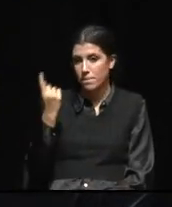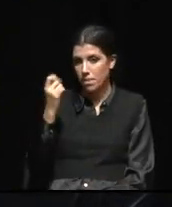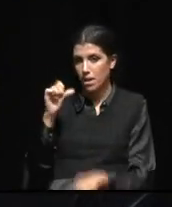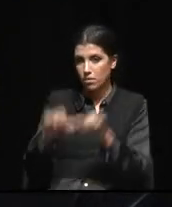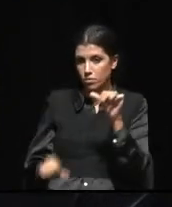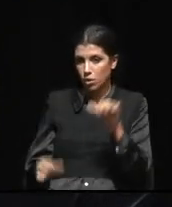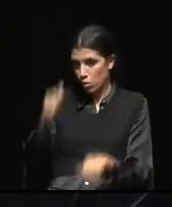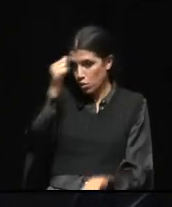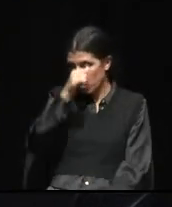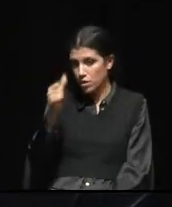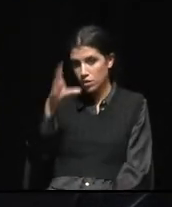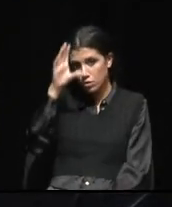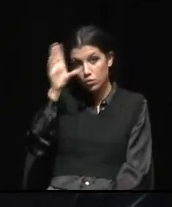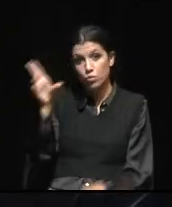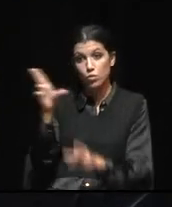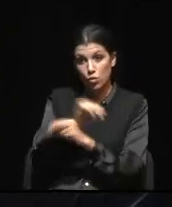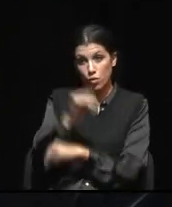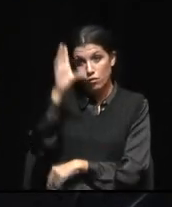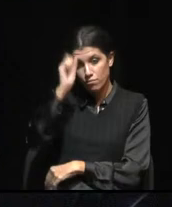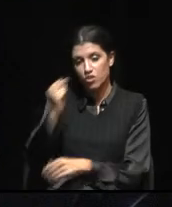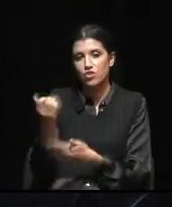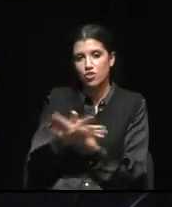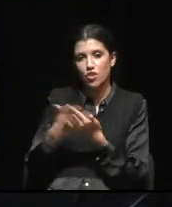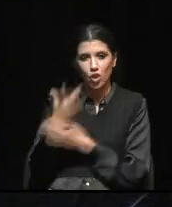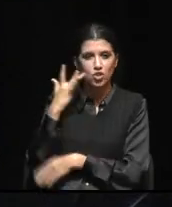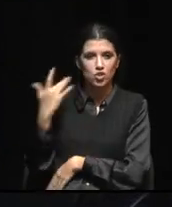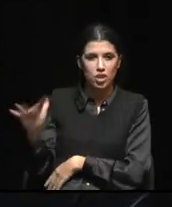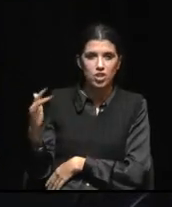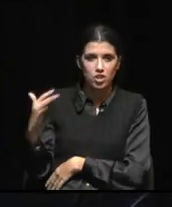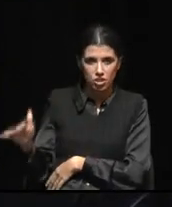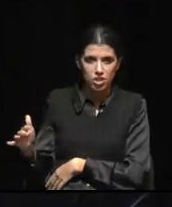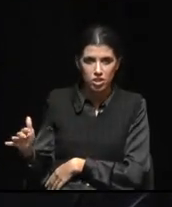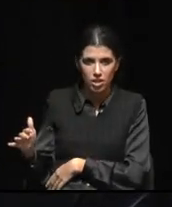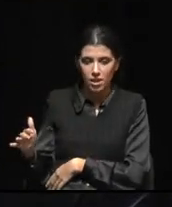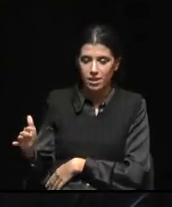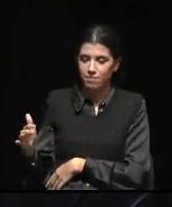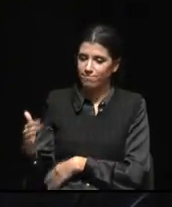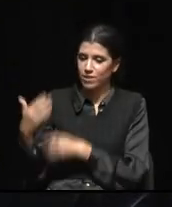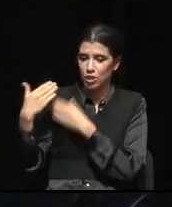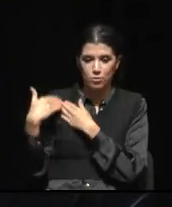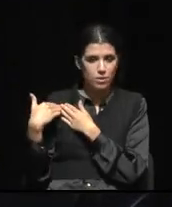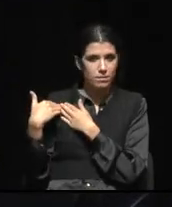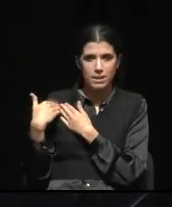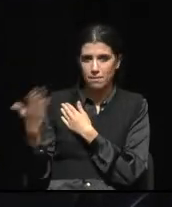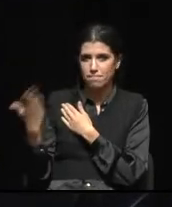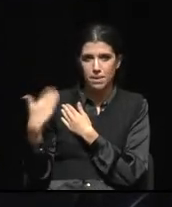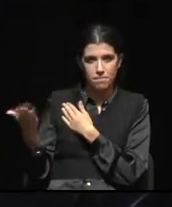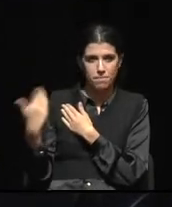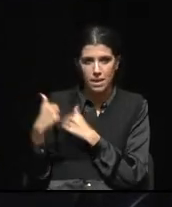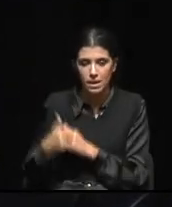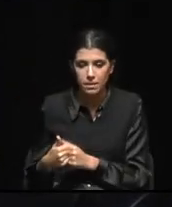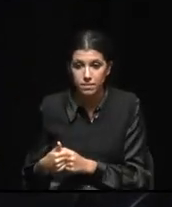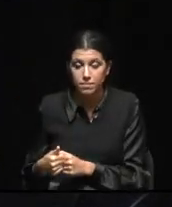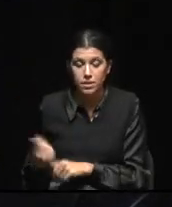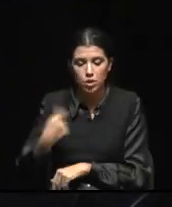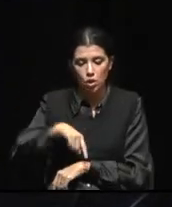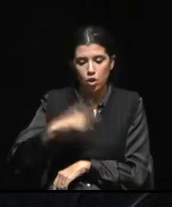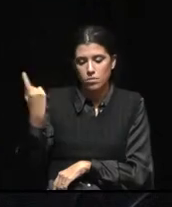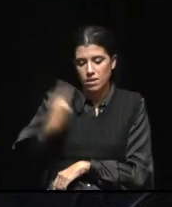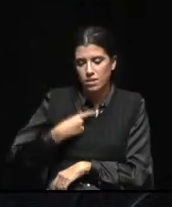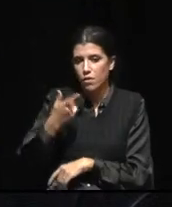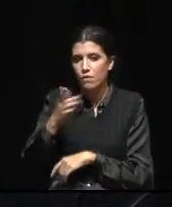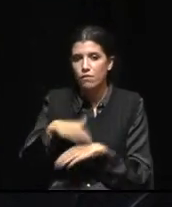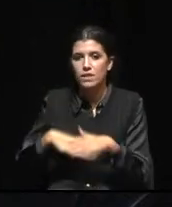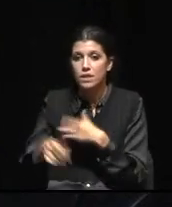comunicação no domingo do do novo Ministério dos negócios estrangeiros não esteve à altura da responsabilidade do país é nossa obrigação a fazer